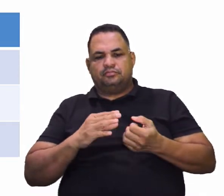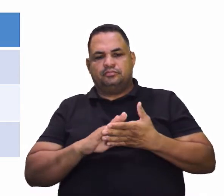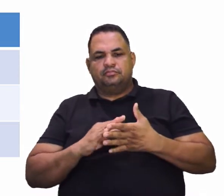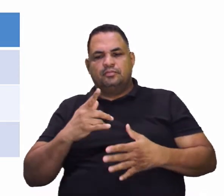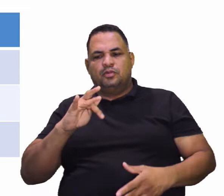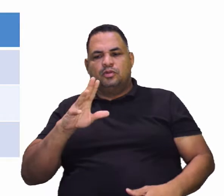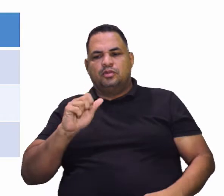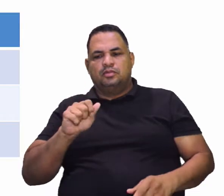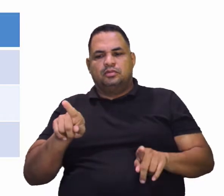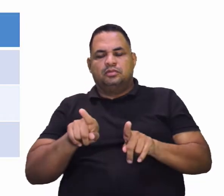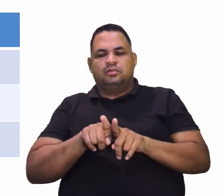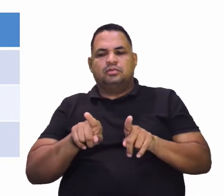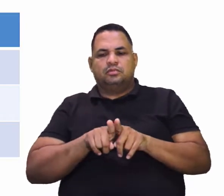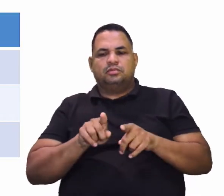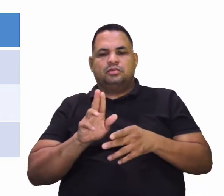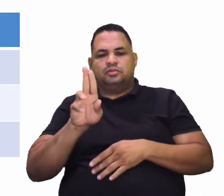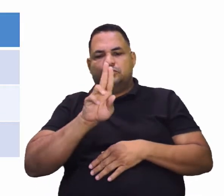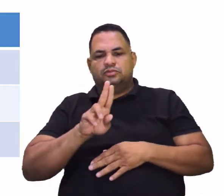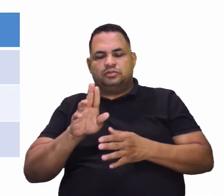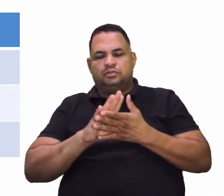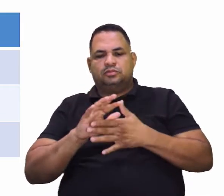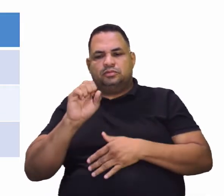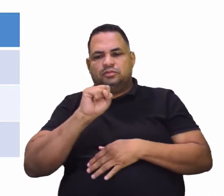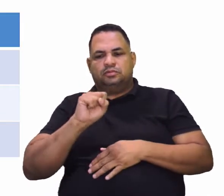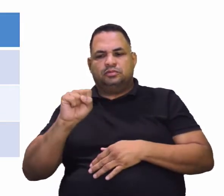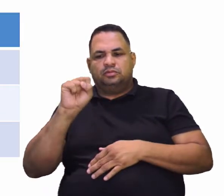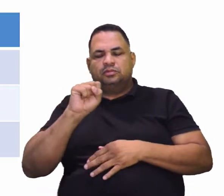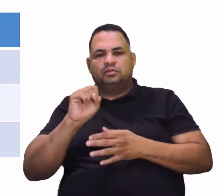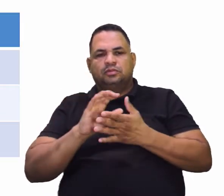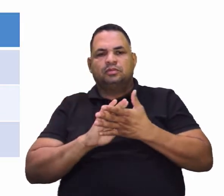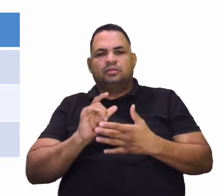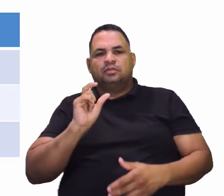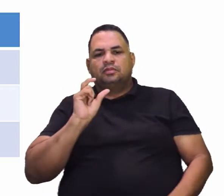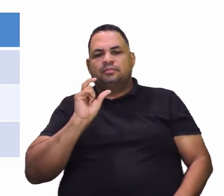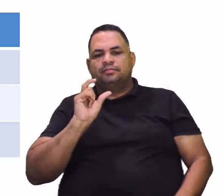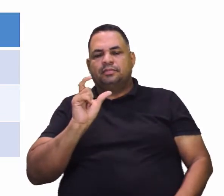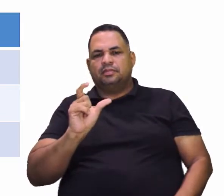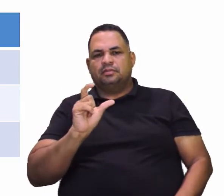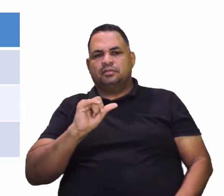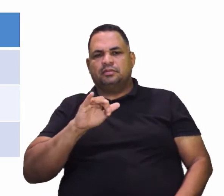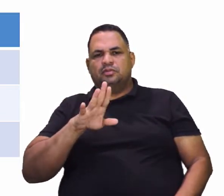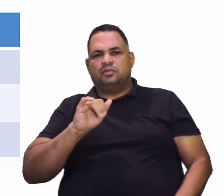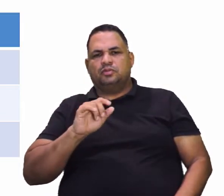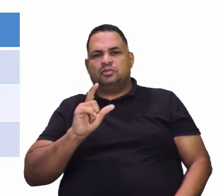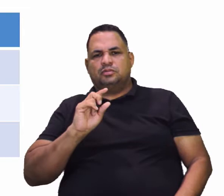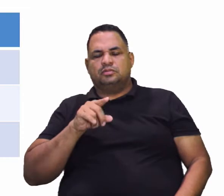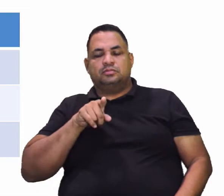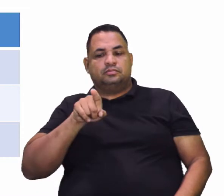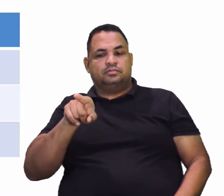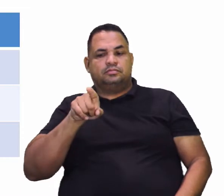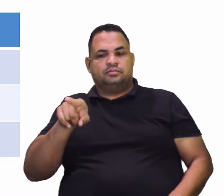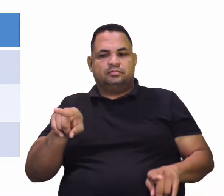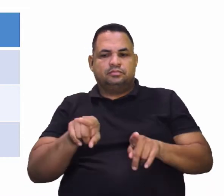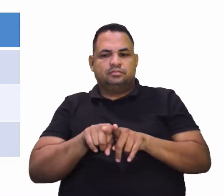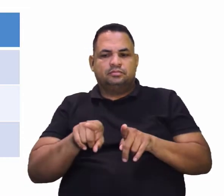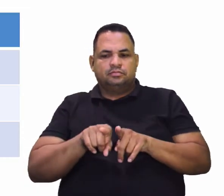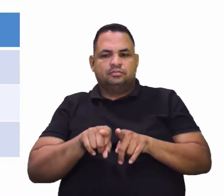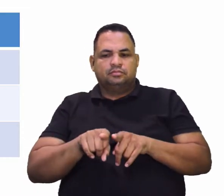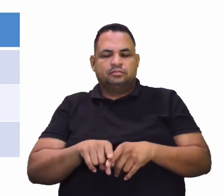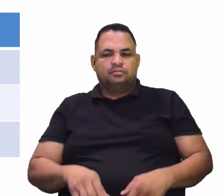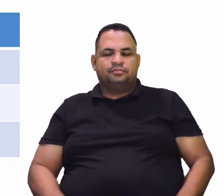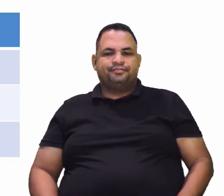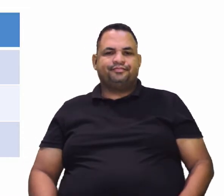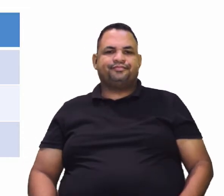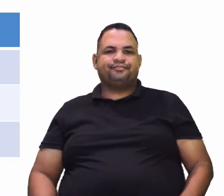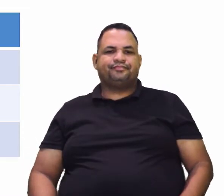que ele também é usado no singular apenas com a palavra you, que é você. E além de ser vocês também.